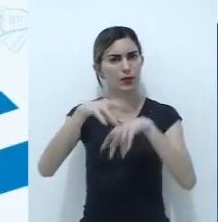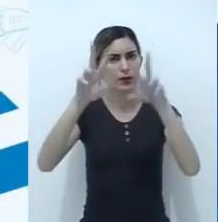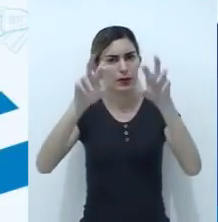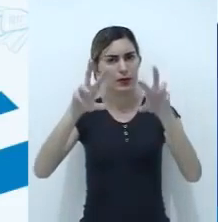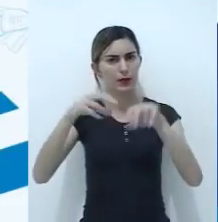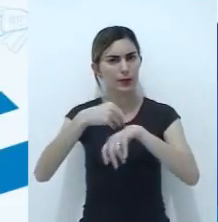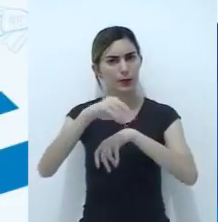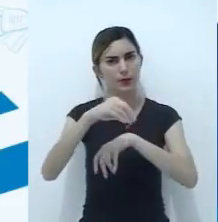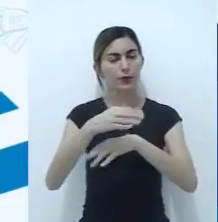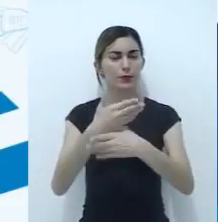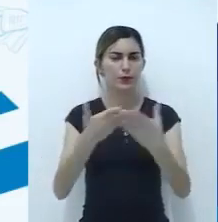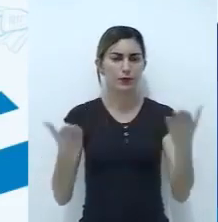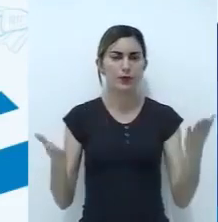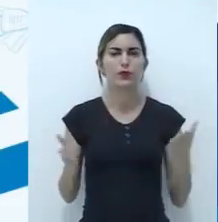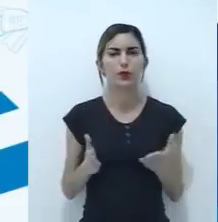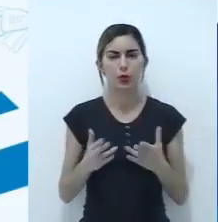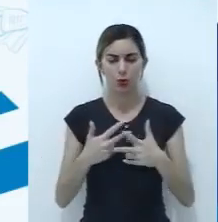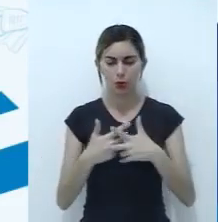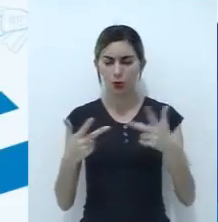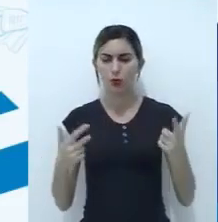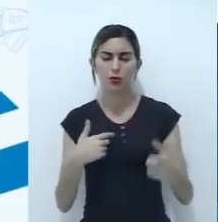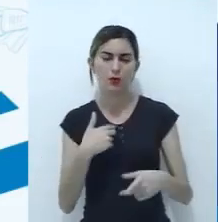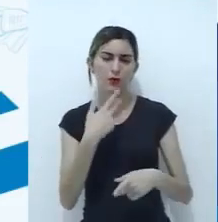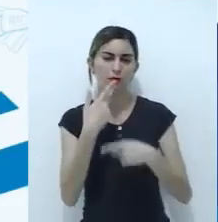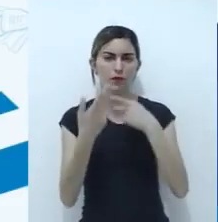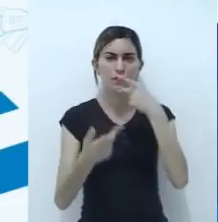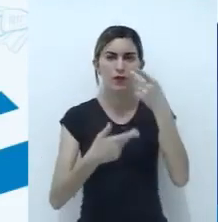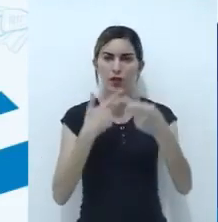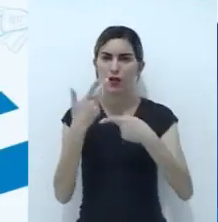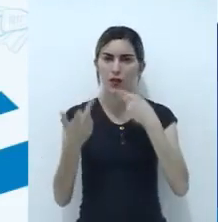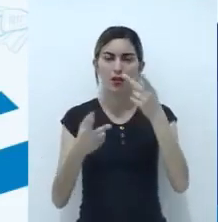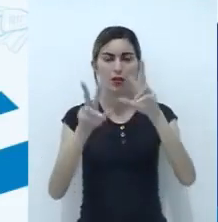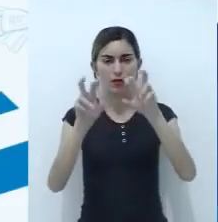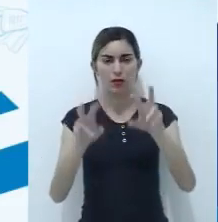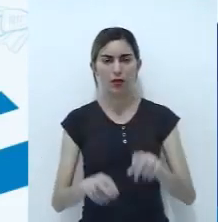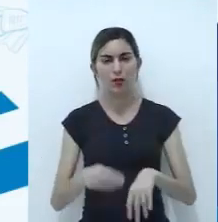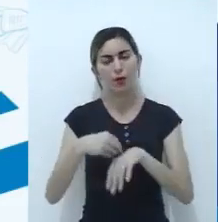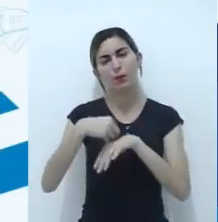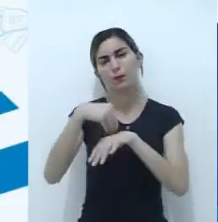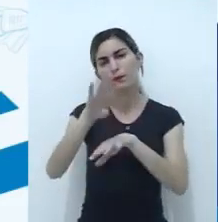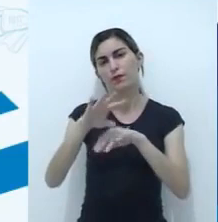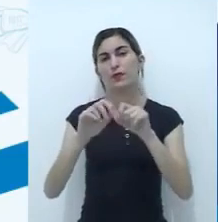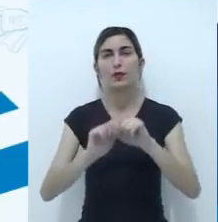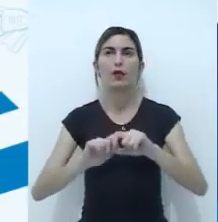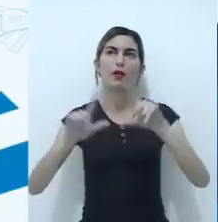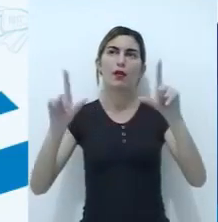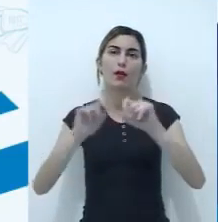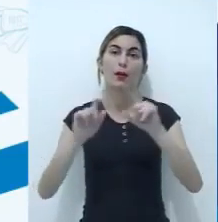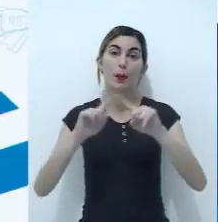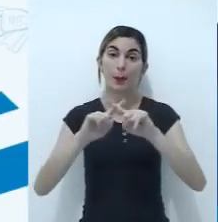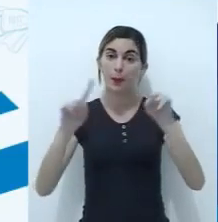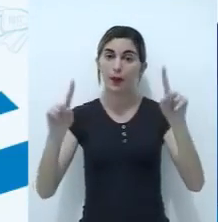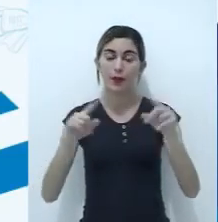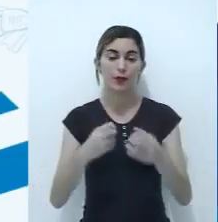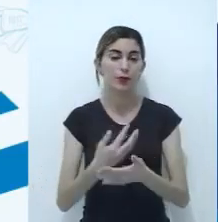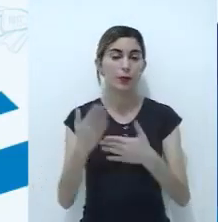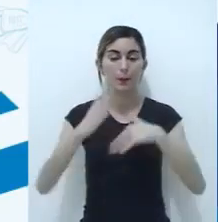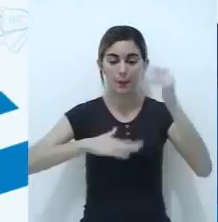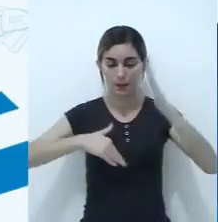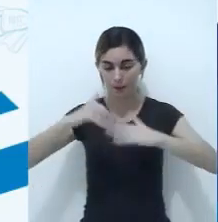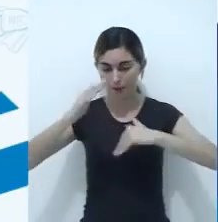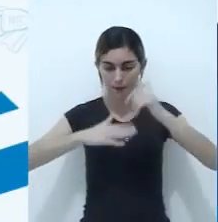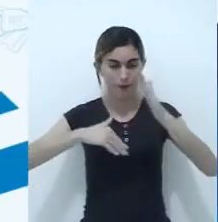para você, né? Uma coisa é eu estar falando o conteúdo ou estar mostrando algum slide. Mas quando se trata